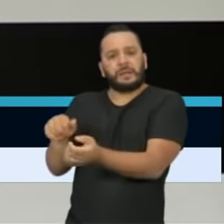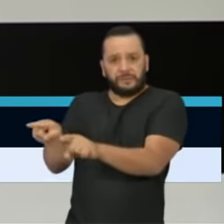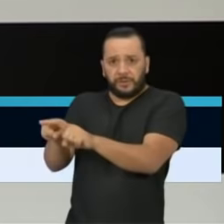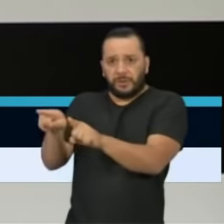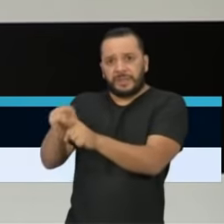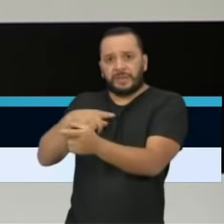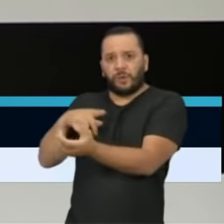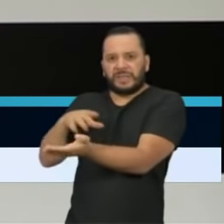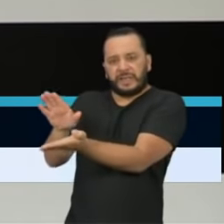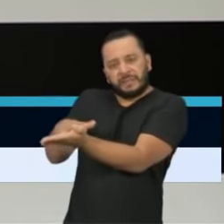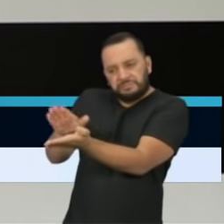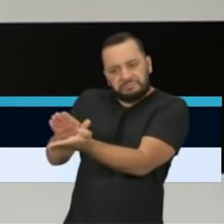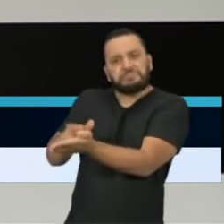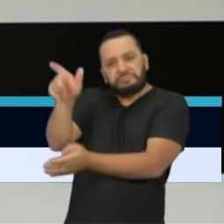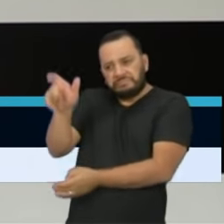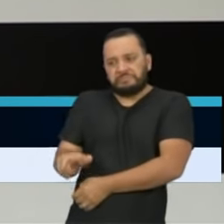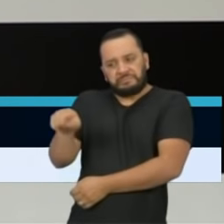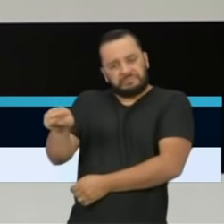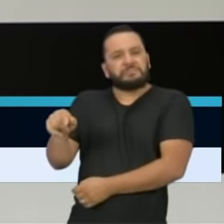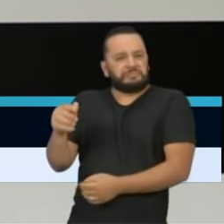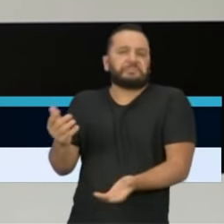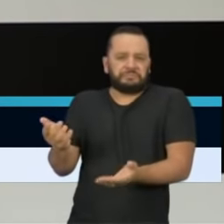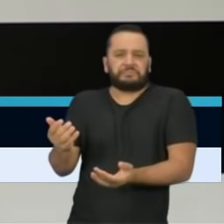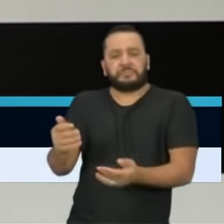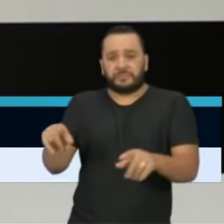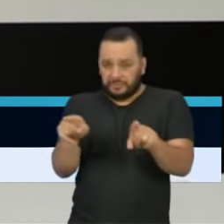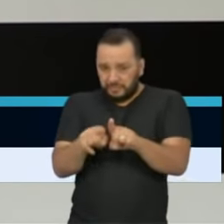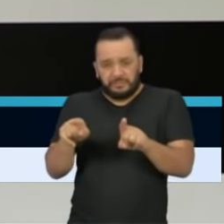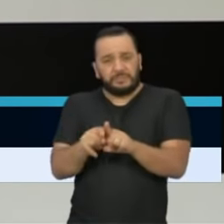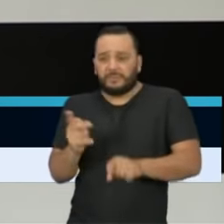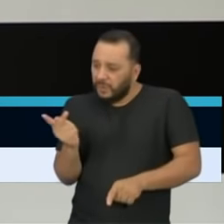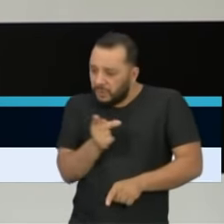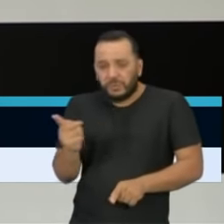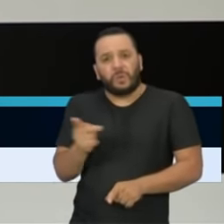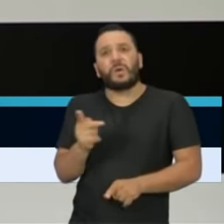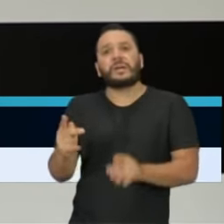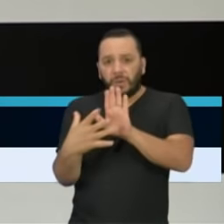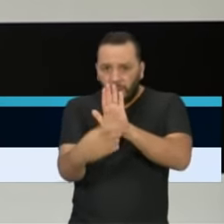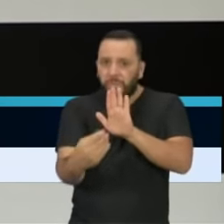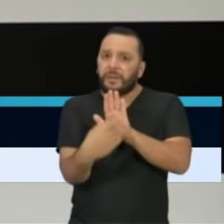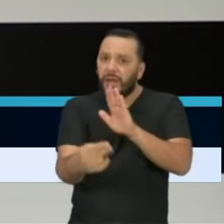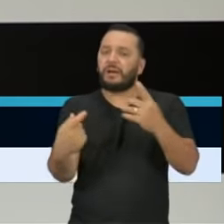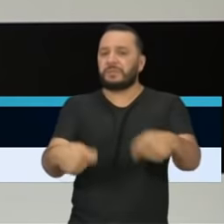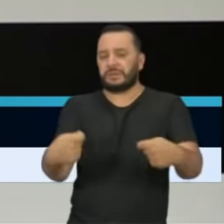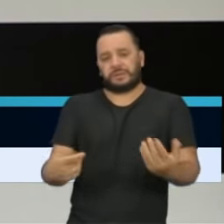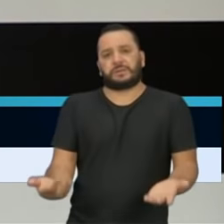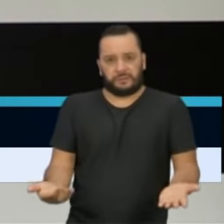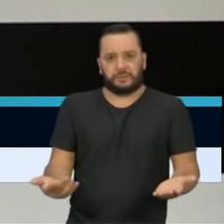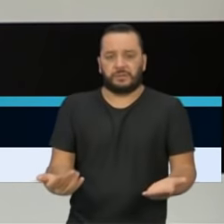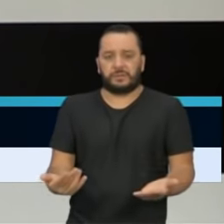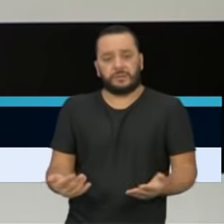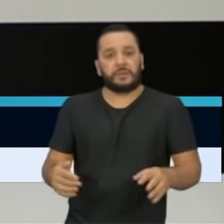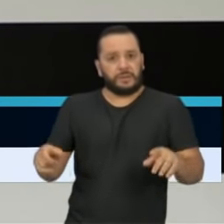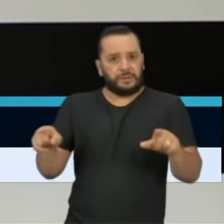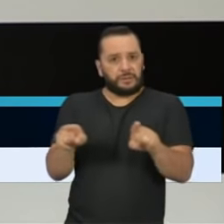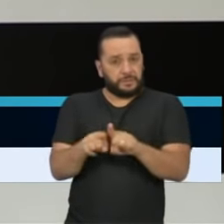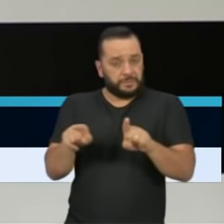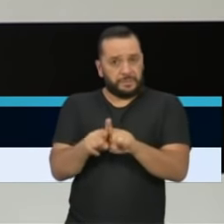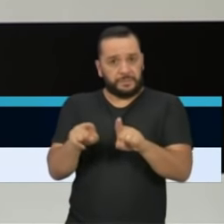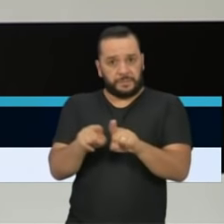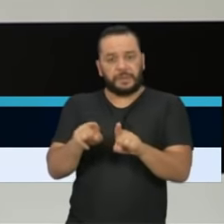outros empresários de São Paulo, sigam este mesmo exemplo. Quero também renovar aqui